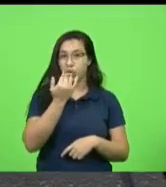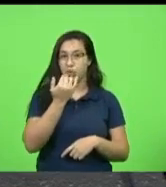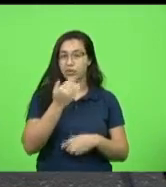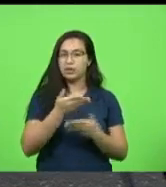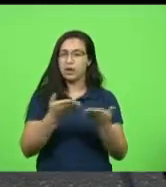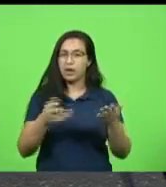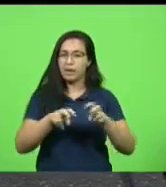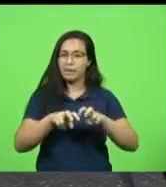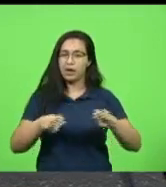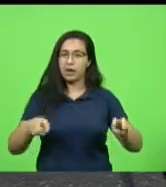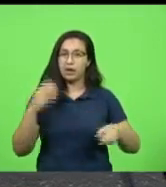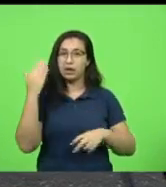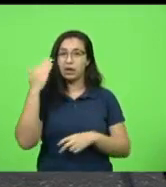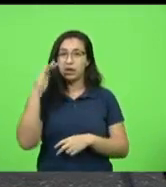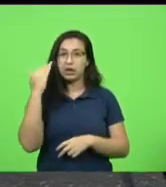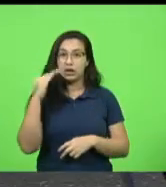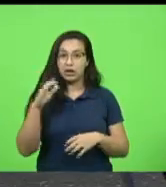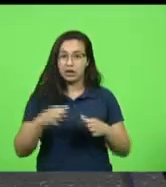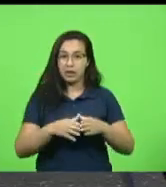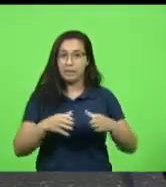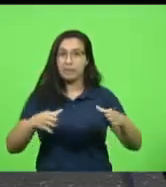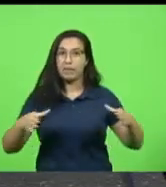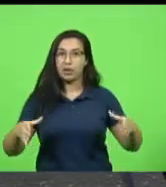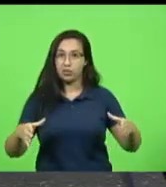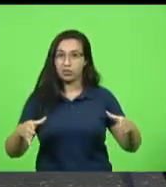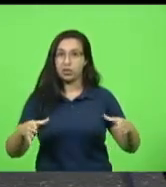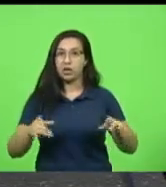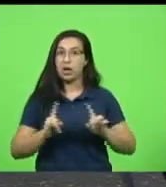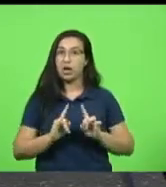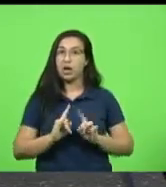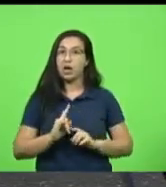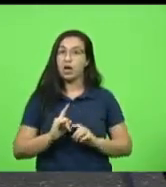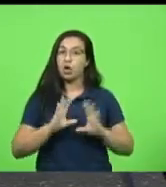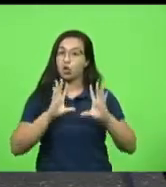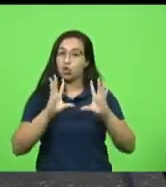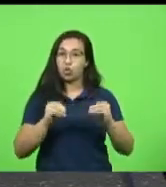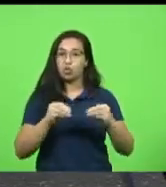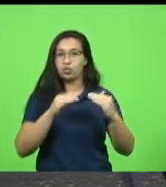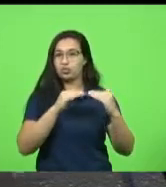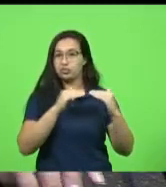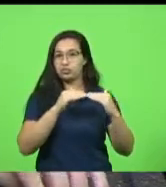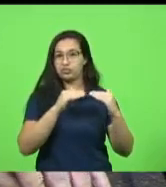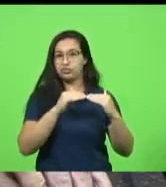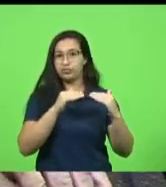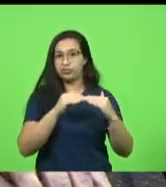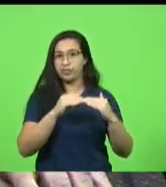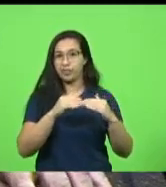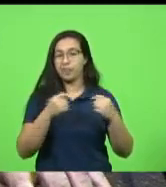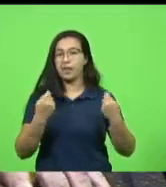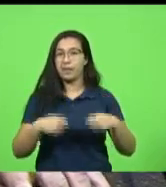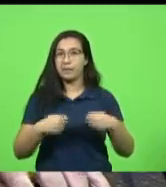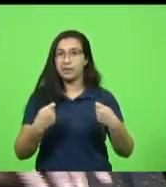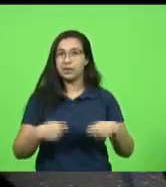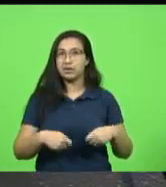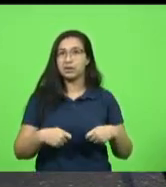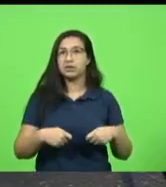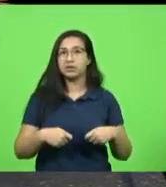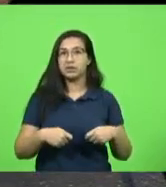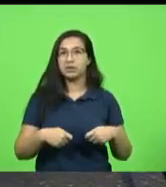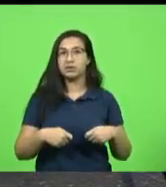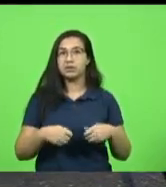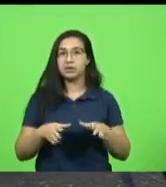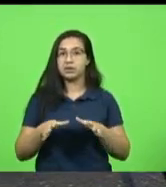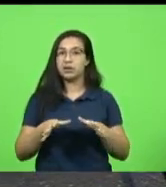bancada, não apenas por maioria, mas pela sua unanimidade, que deve seguir essa